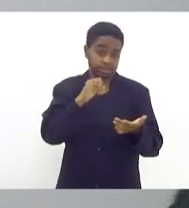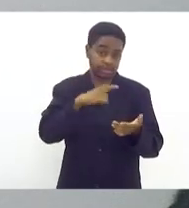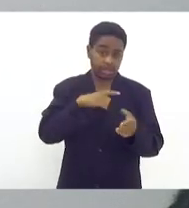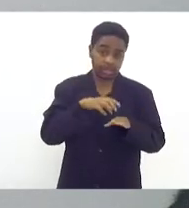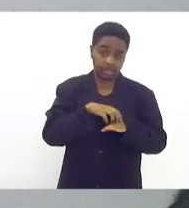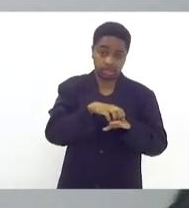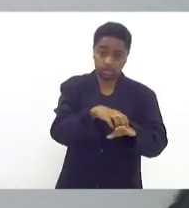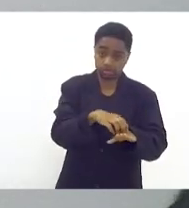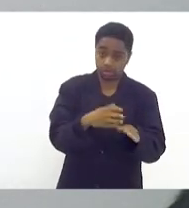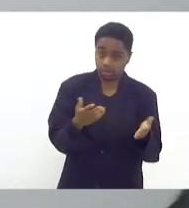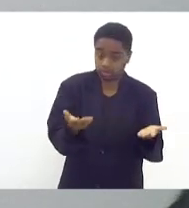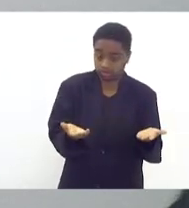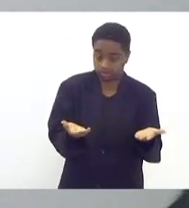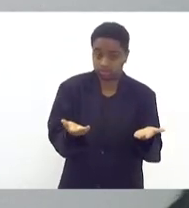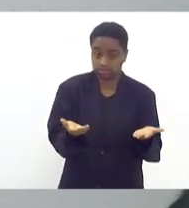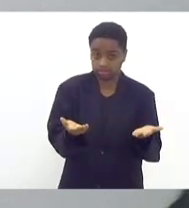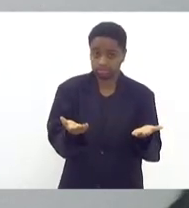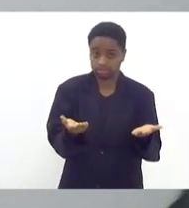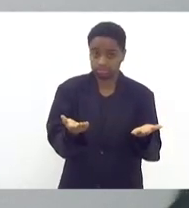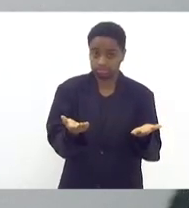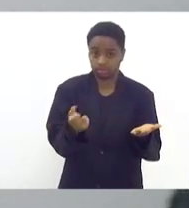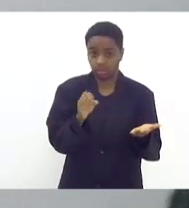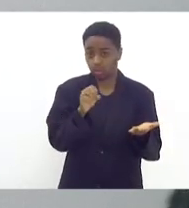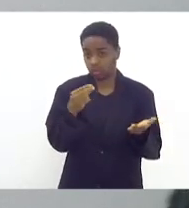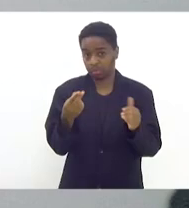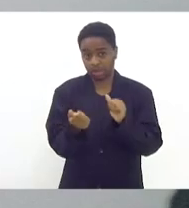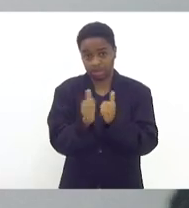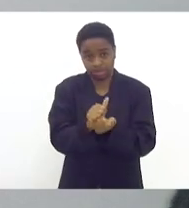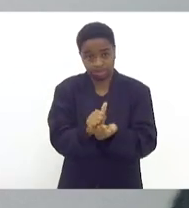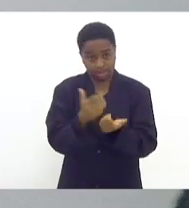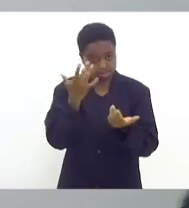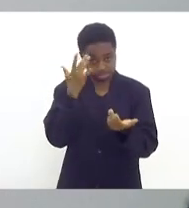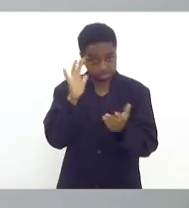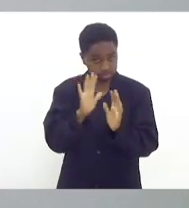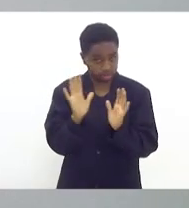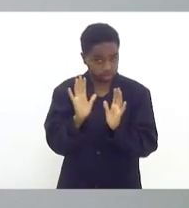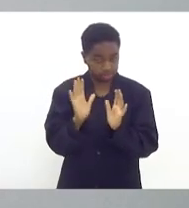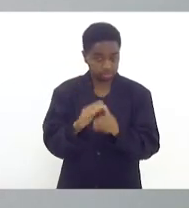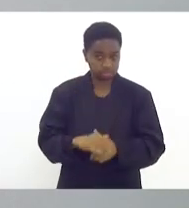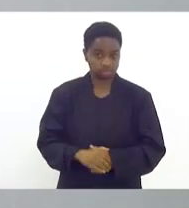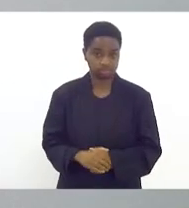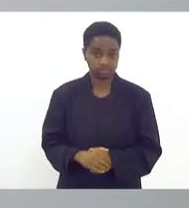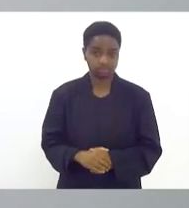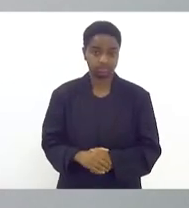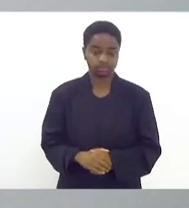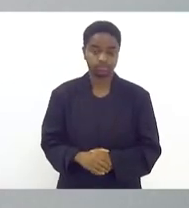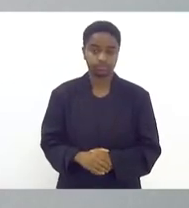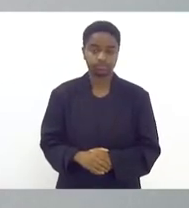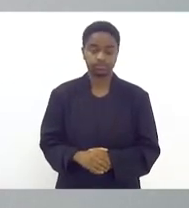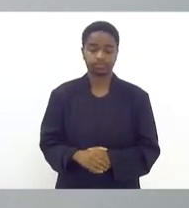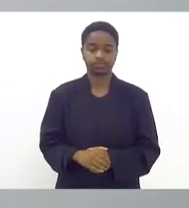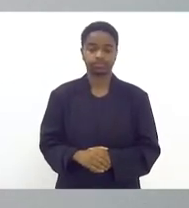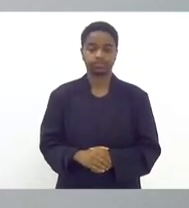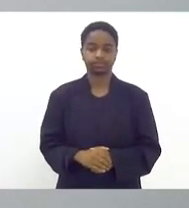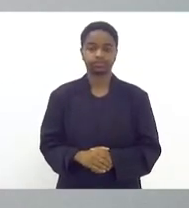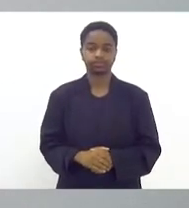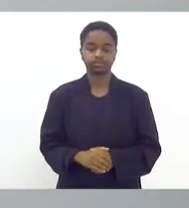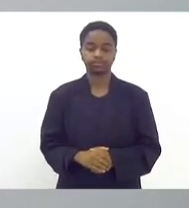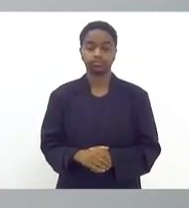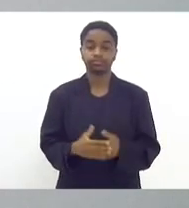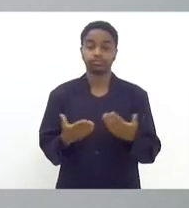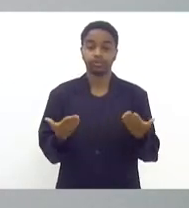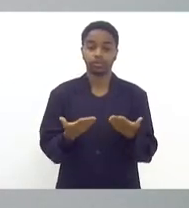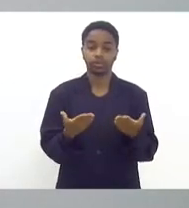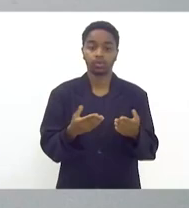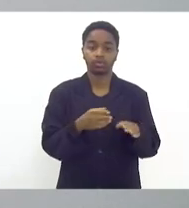vai ser eh eh adaptado né vai ser colocado à disposição ele vai